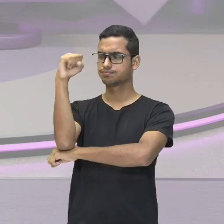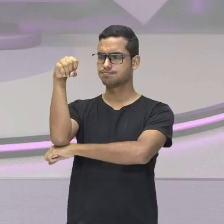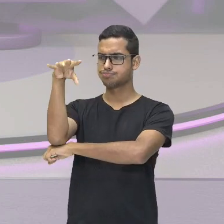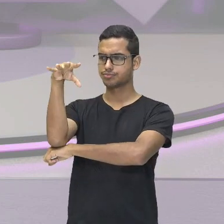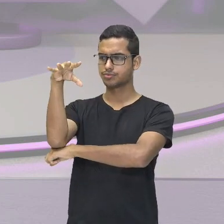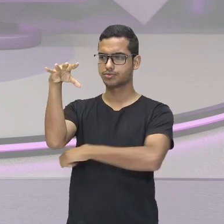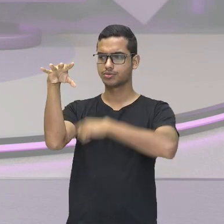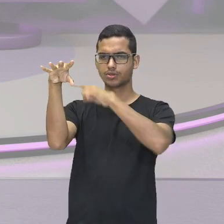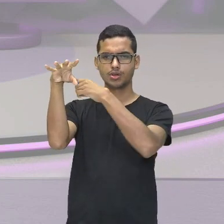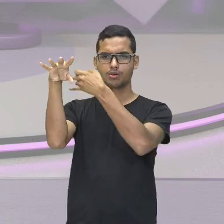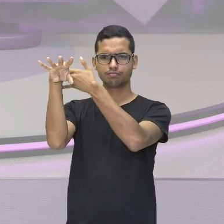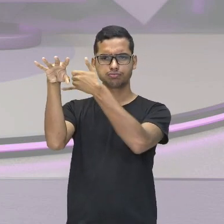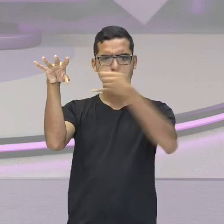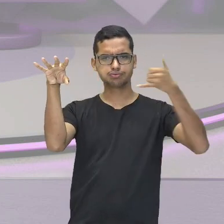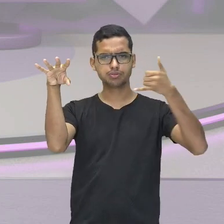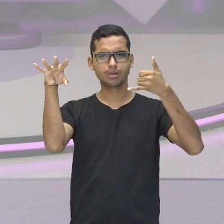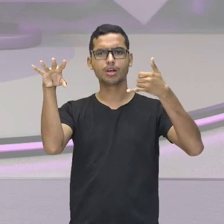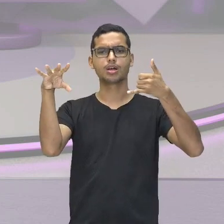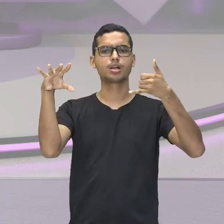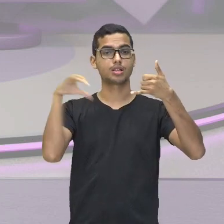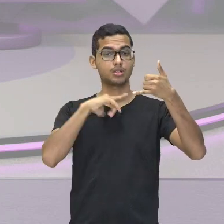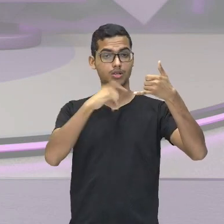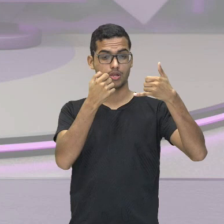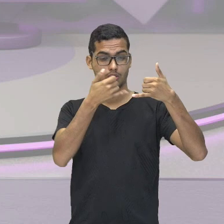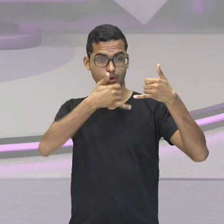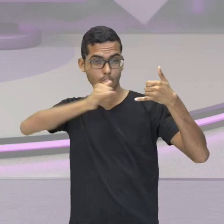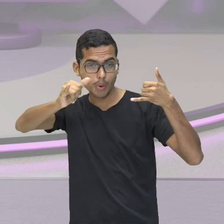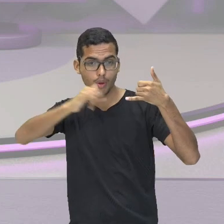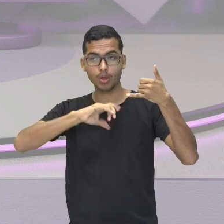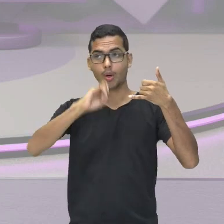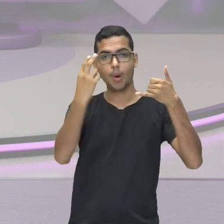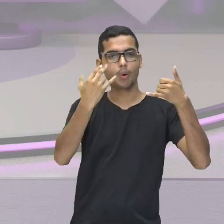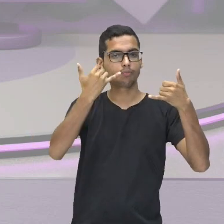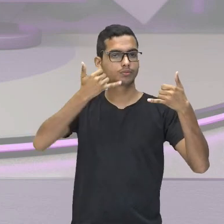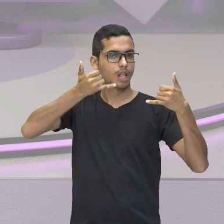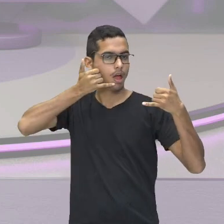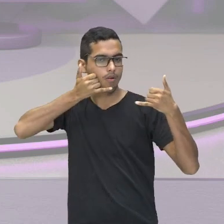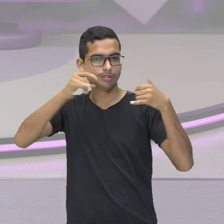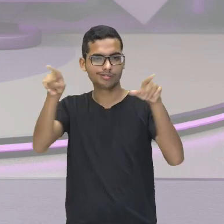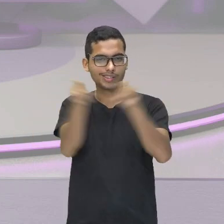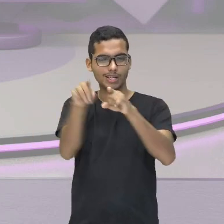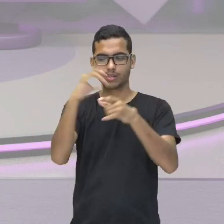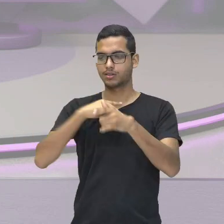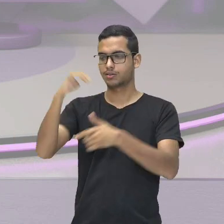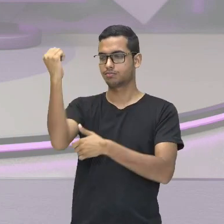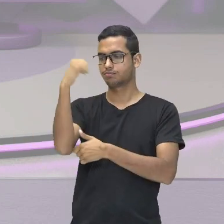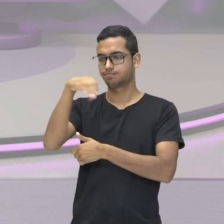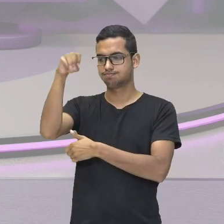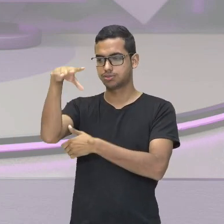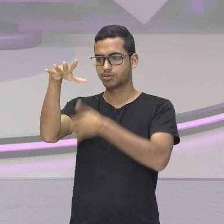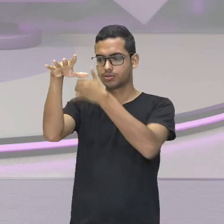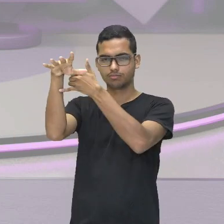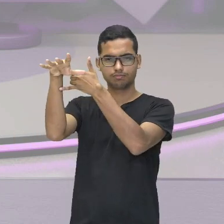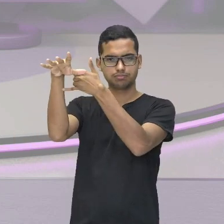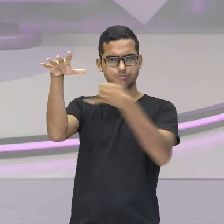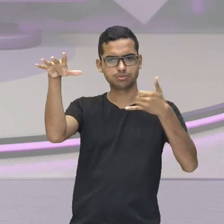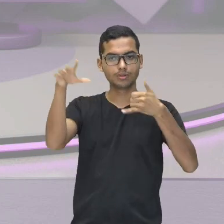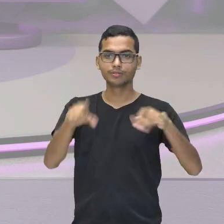rede telefônica, né? Temos aí uma situação, um contexto que vai nos ajudar justamente a entender aí um